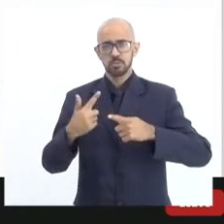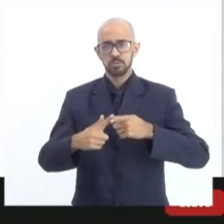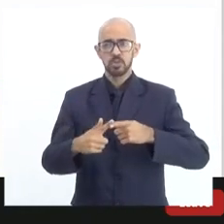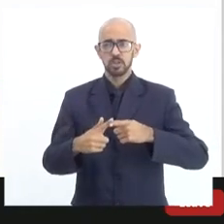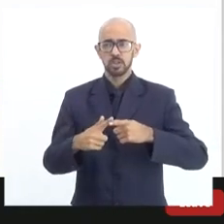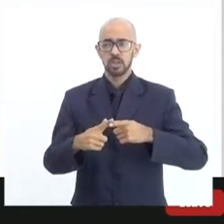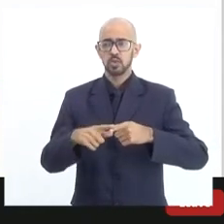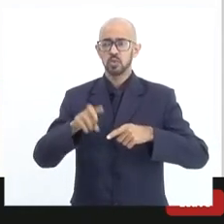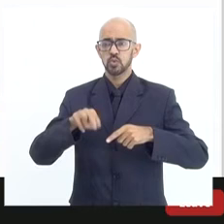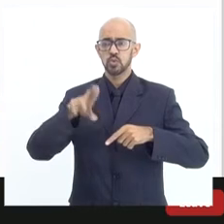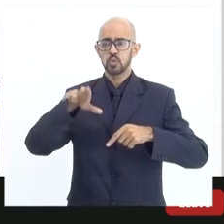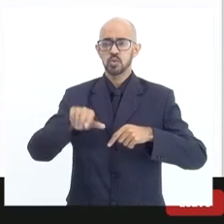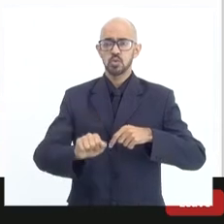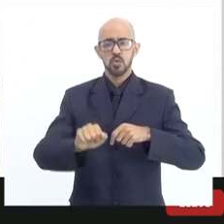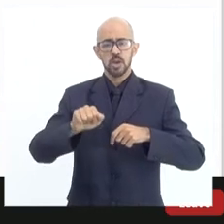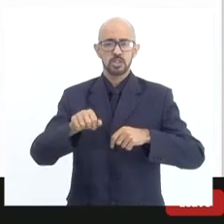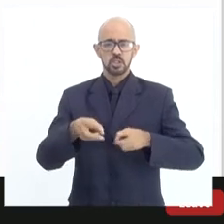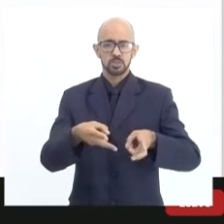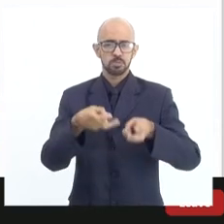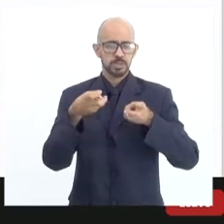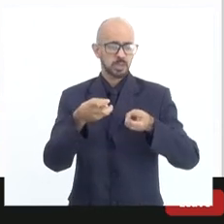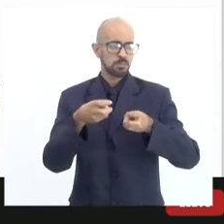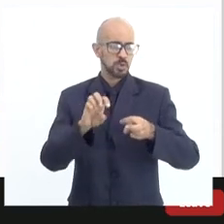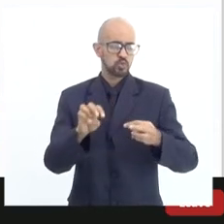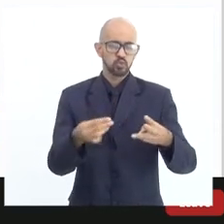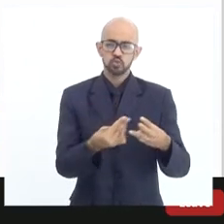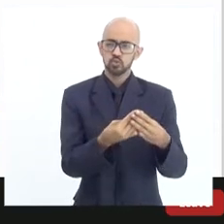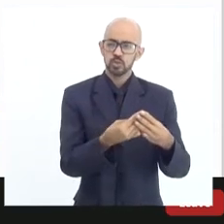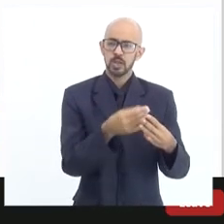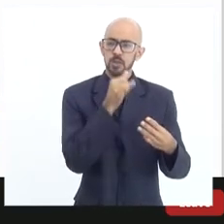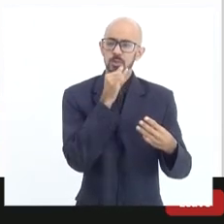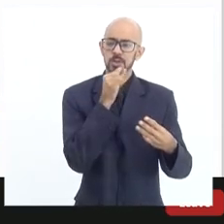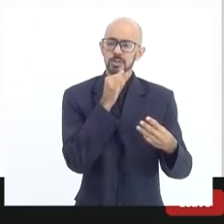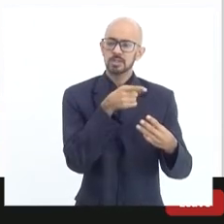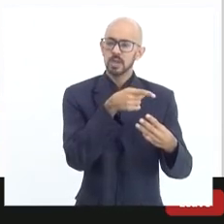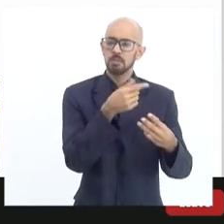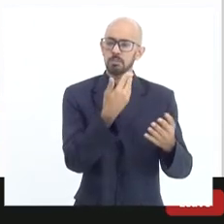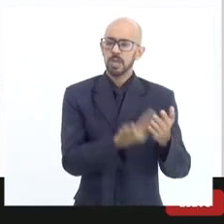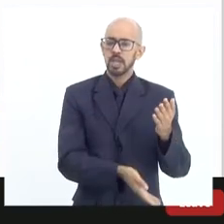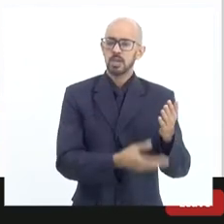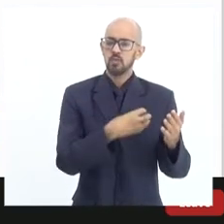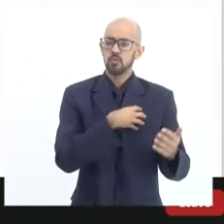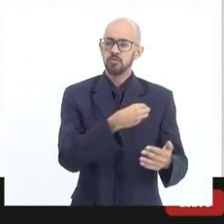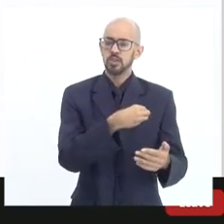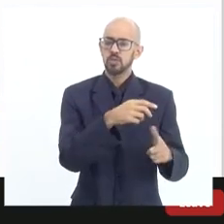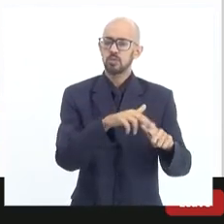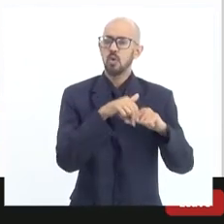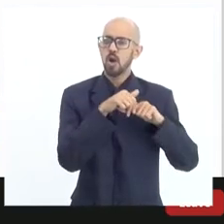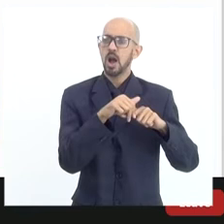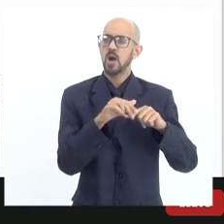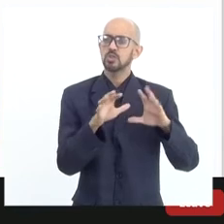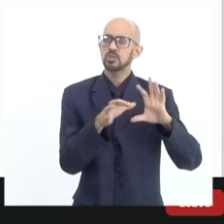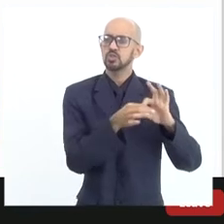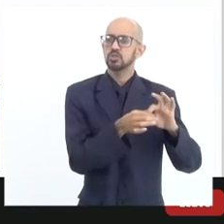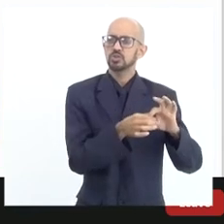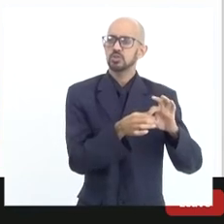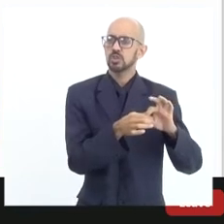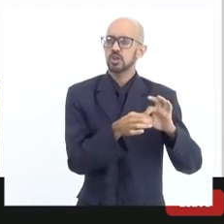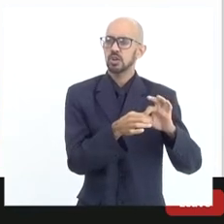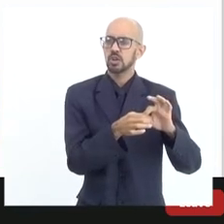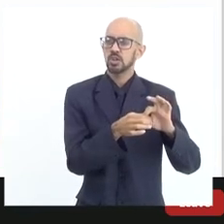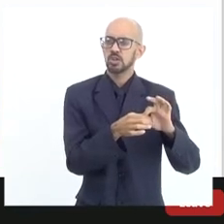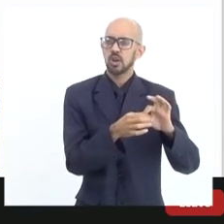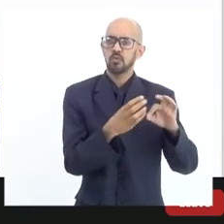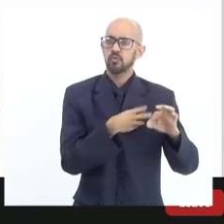ouviu ninguém, nenhum judeu ter perdido a guarda porque fez a circuncisão no seu filho. E não é para perder mesmo, né? Não